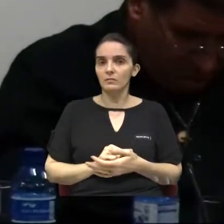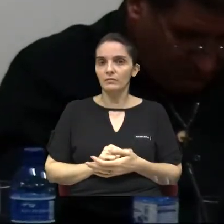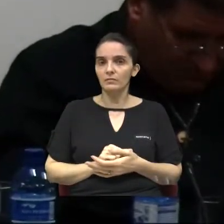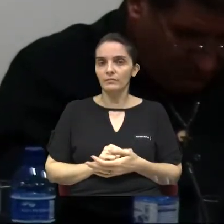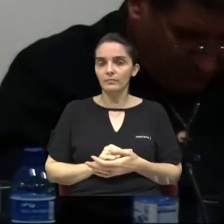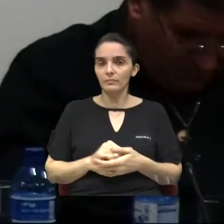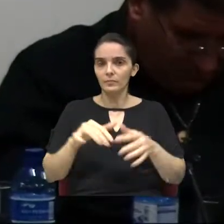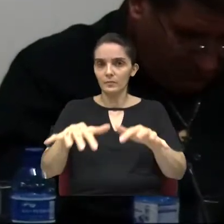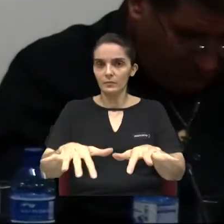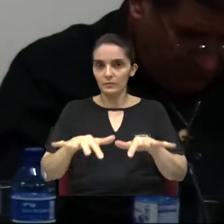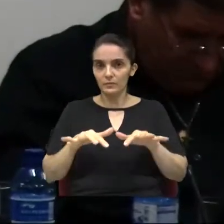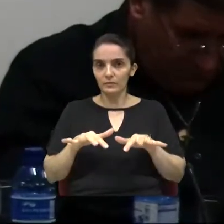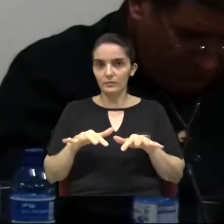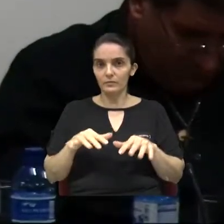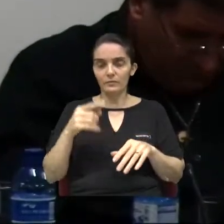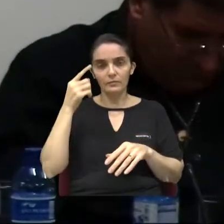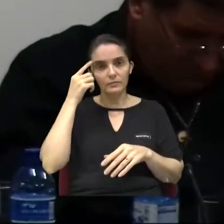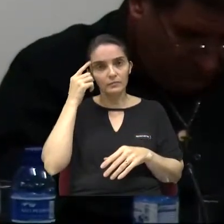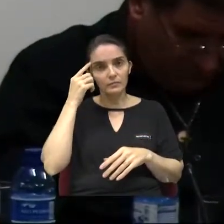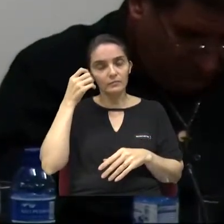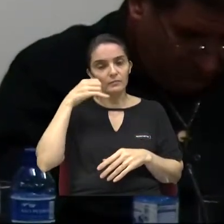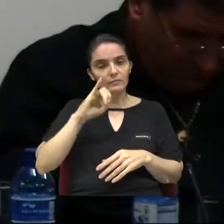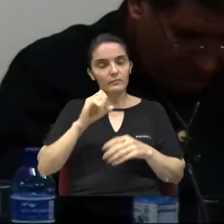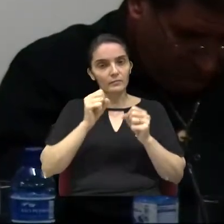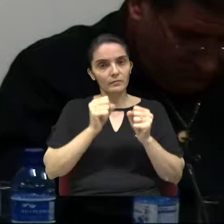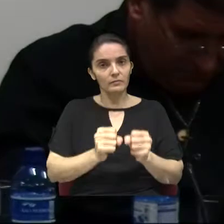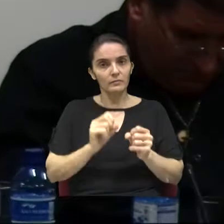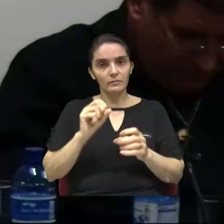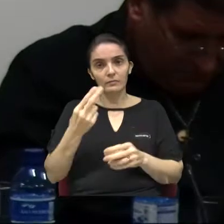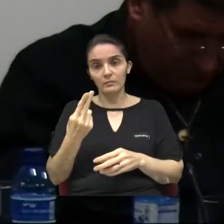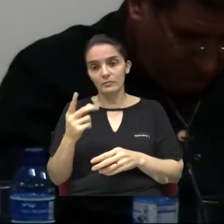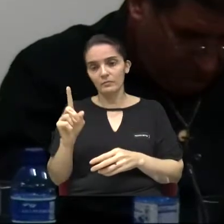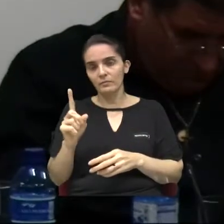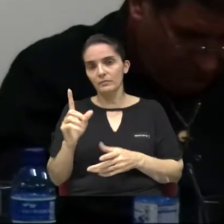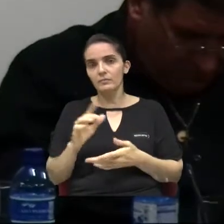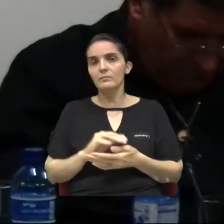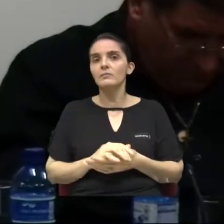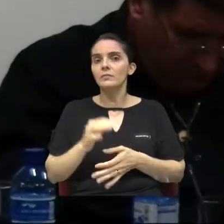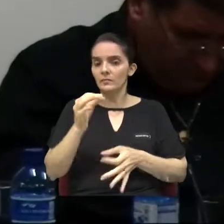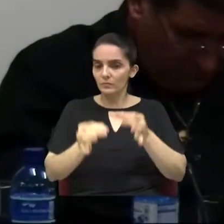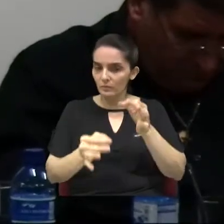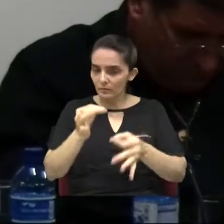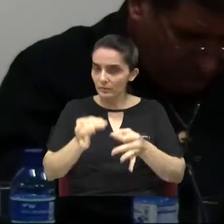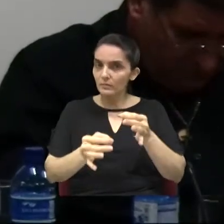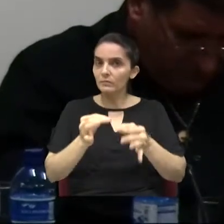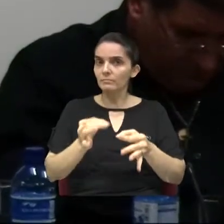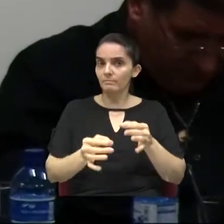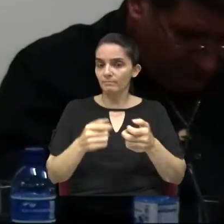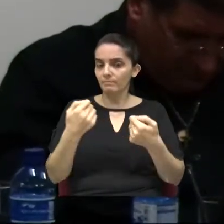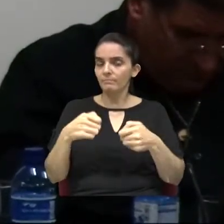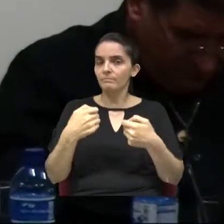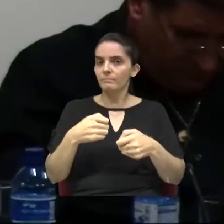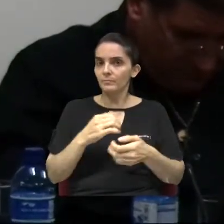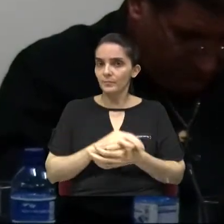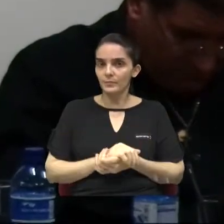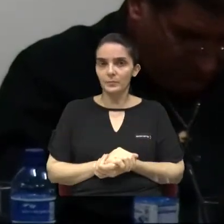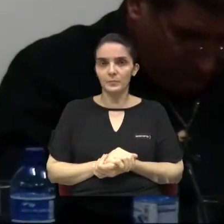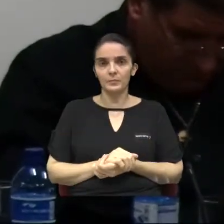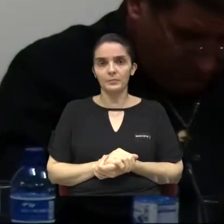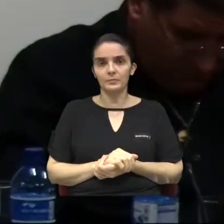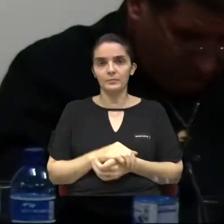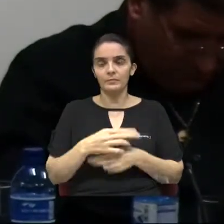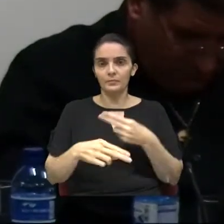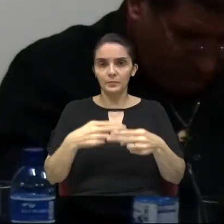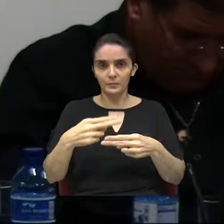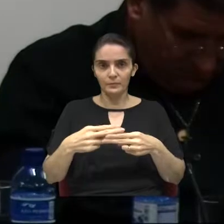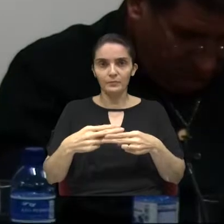pessoas com a possibilidade de se justificar. E para isso, eu